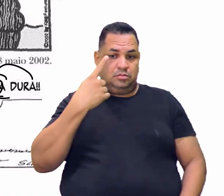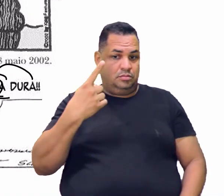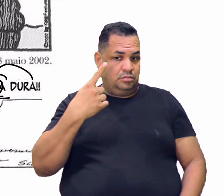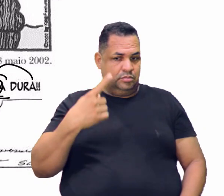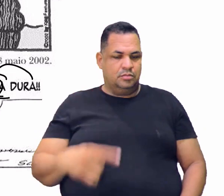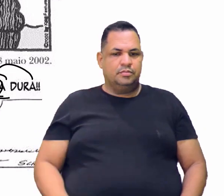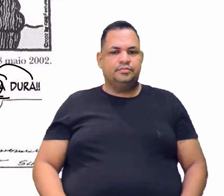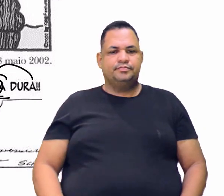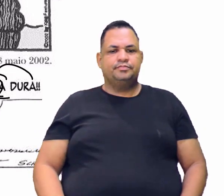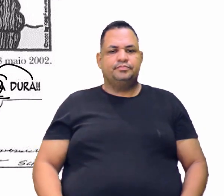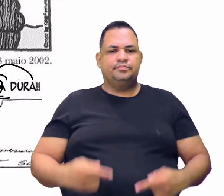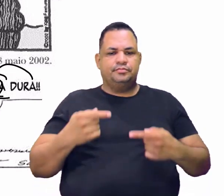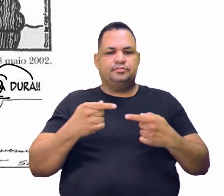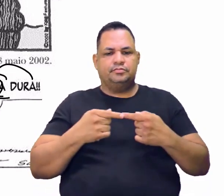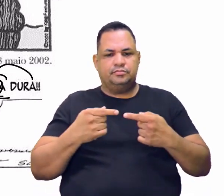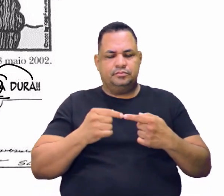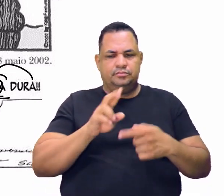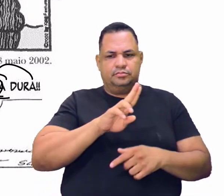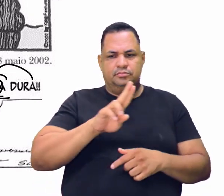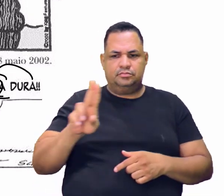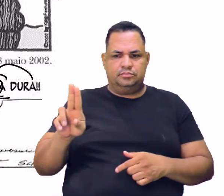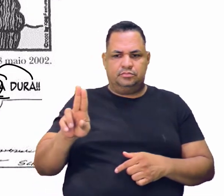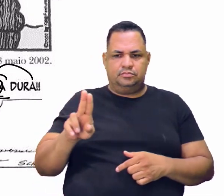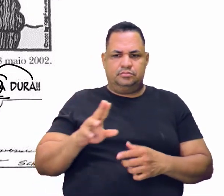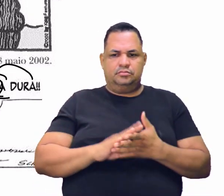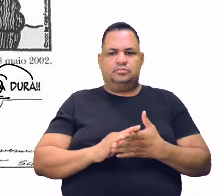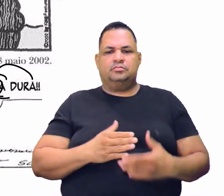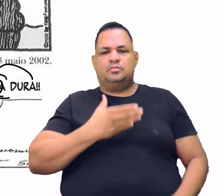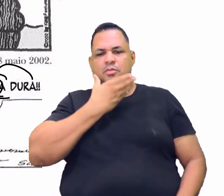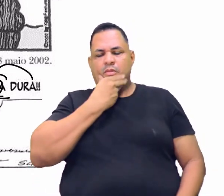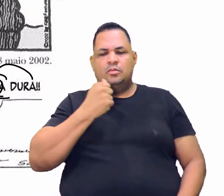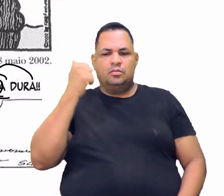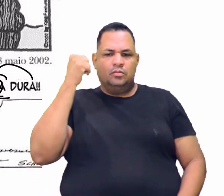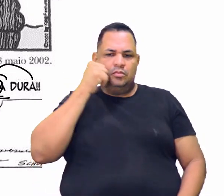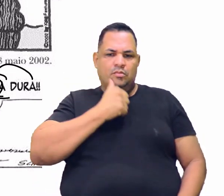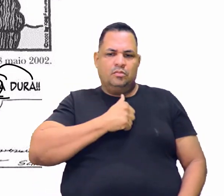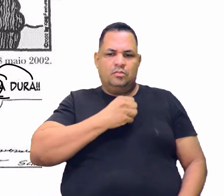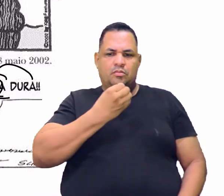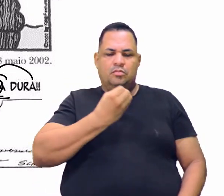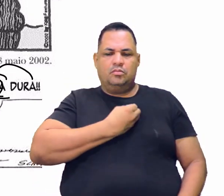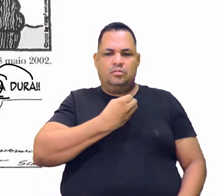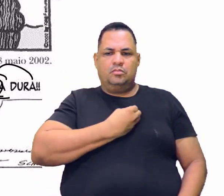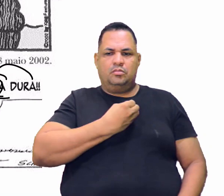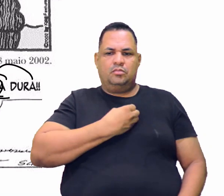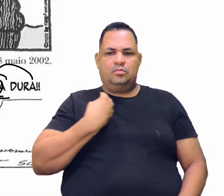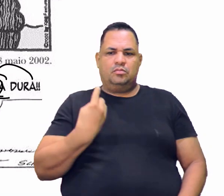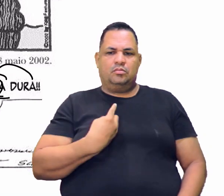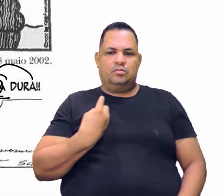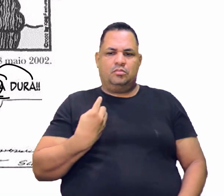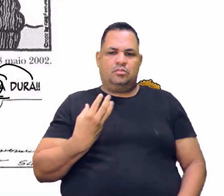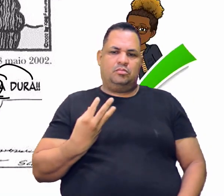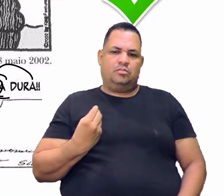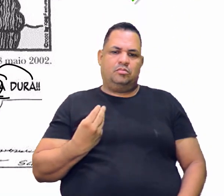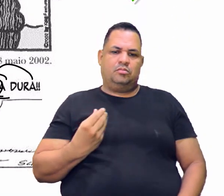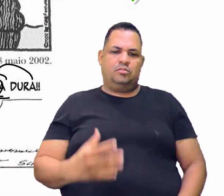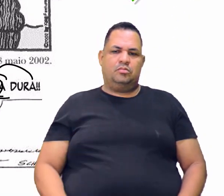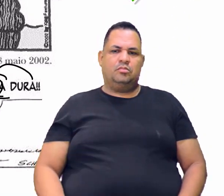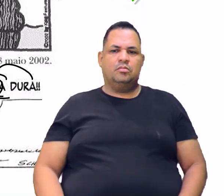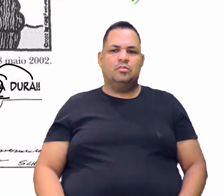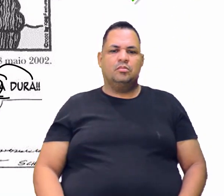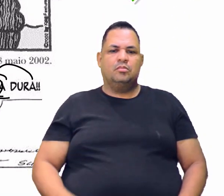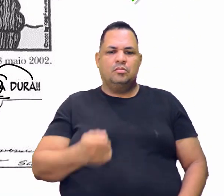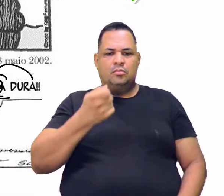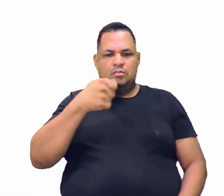questão. Concordância nominal, concordância em gênero, masculino, feminino, ou em número singular e plural. E